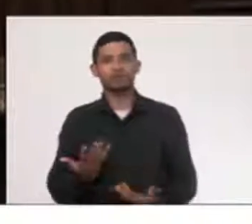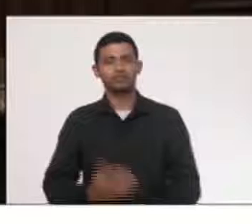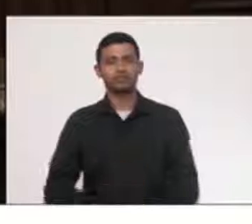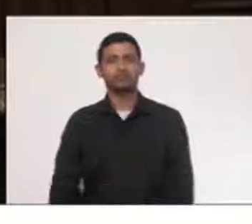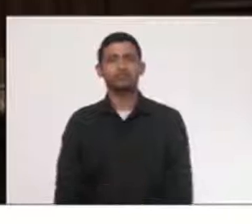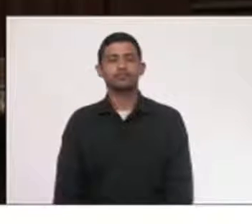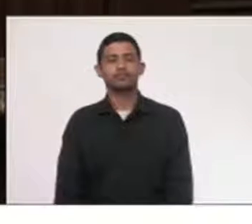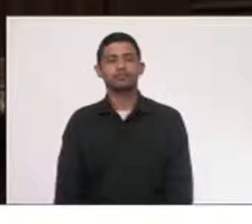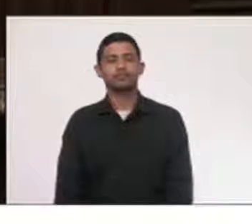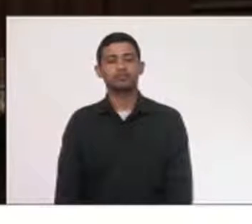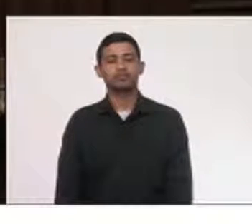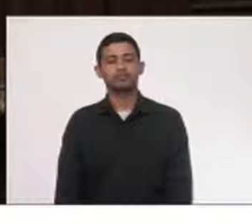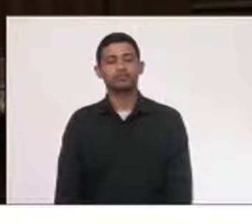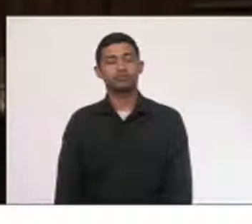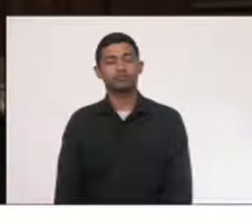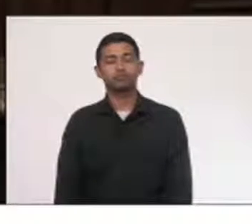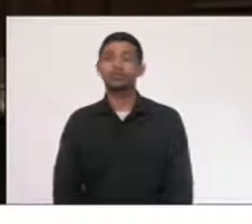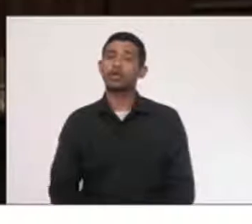Está aqui.